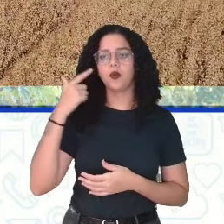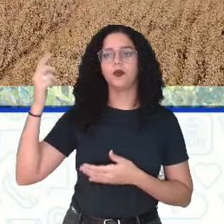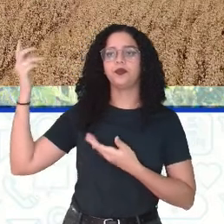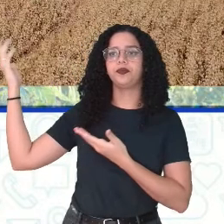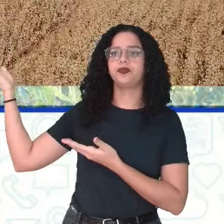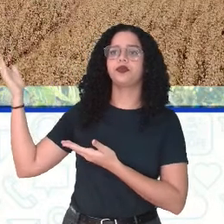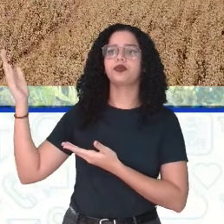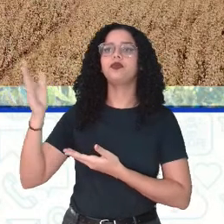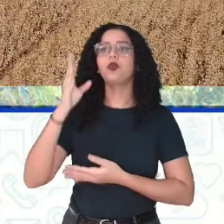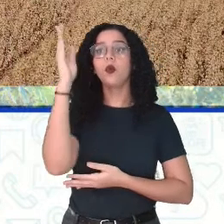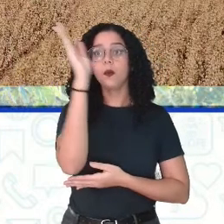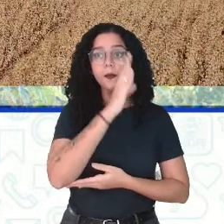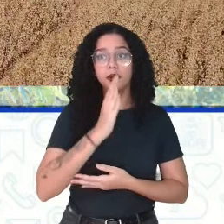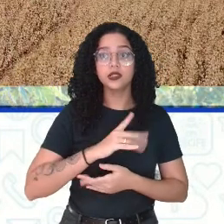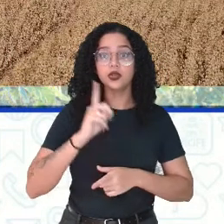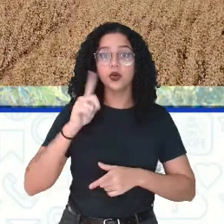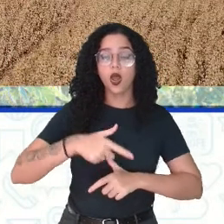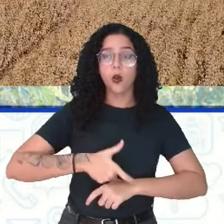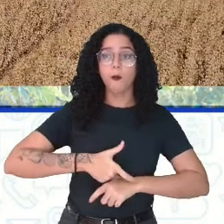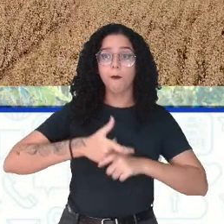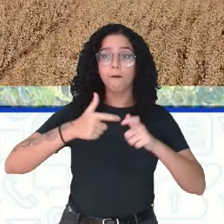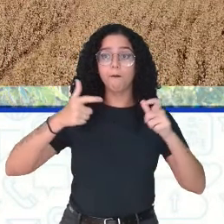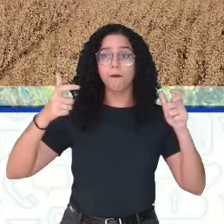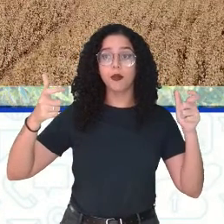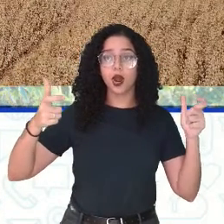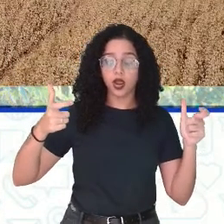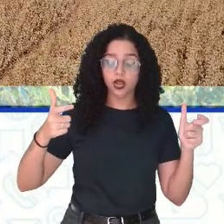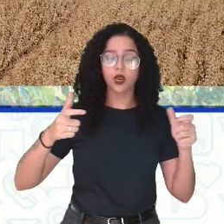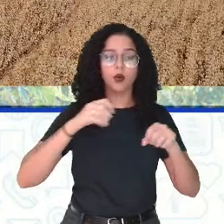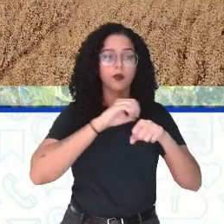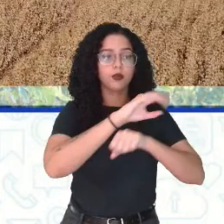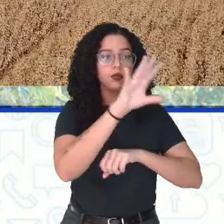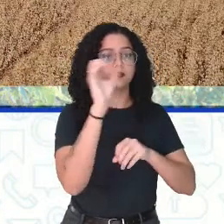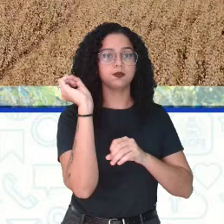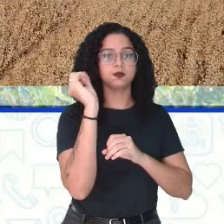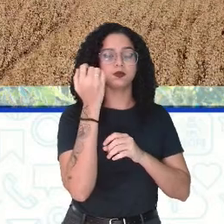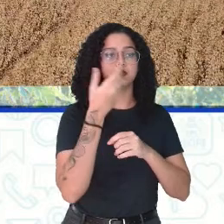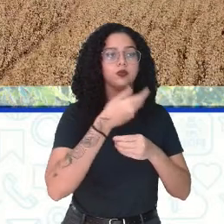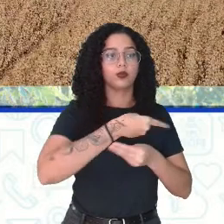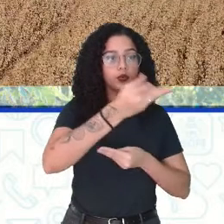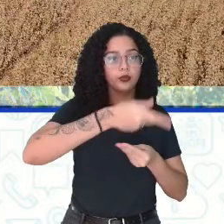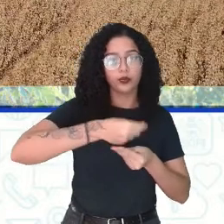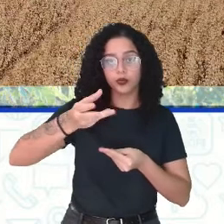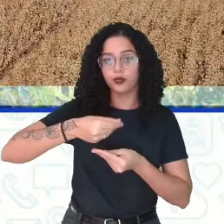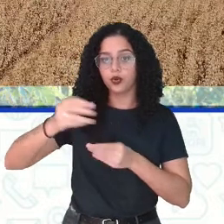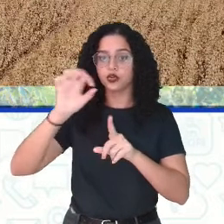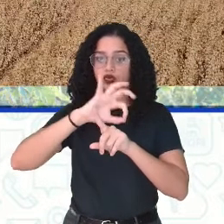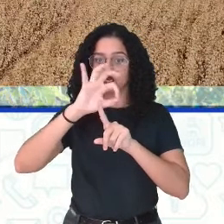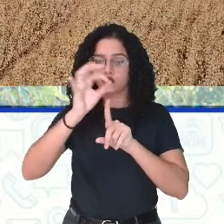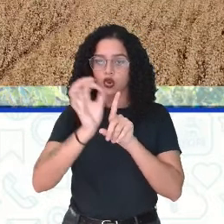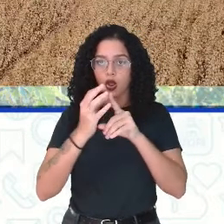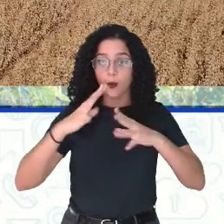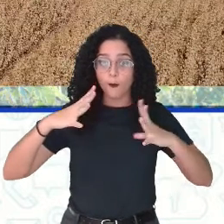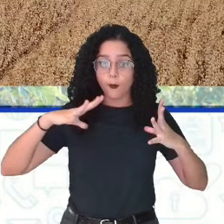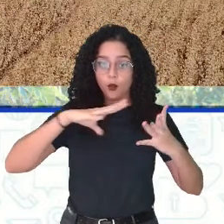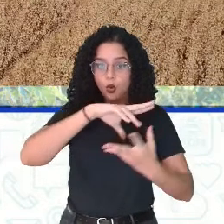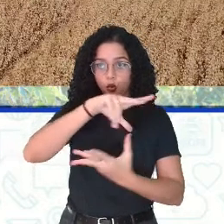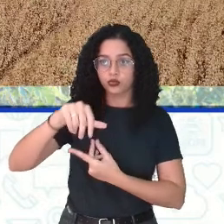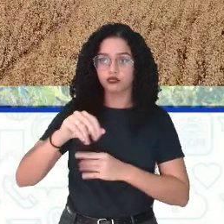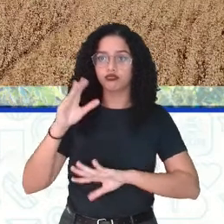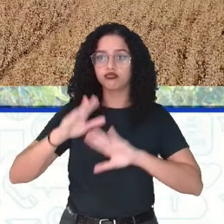maior, o Brasil é o maior exportador de soja do mundo, com cerca de